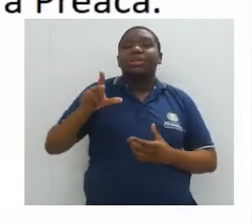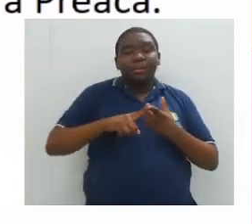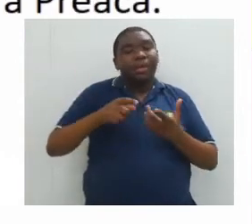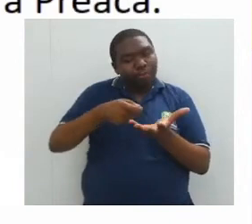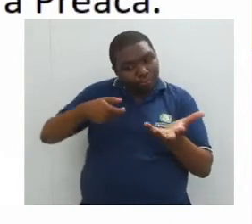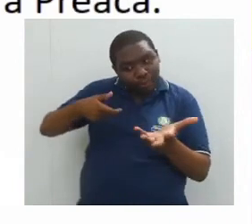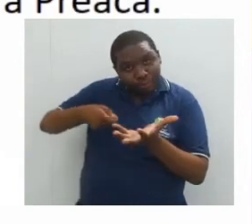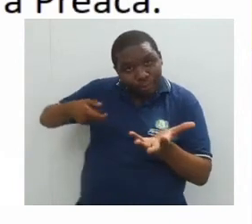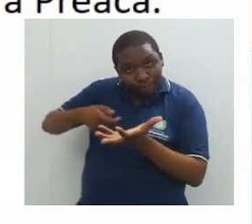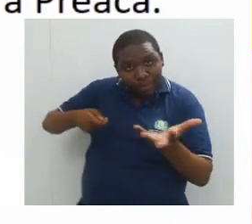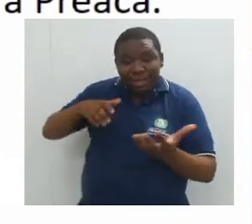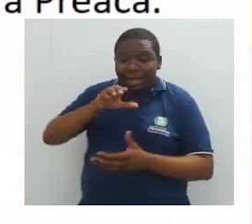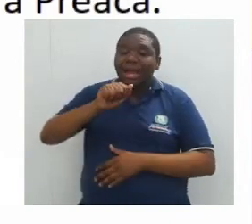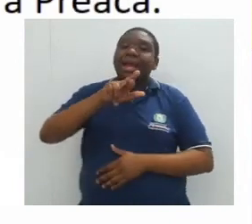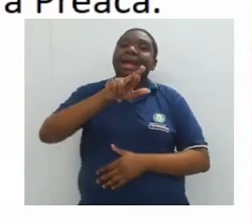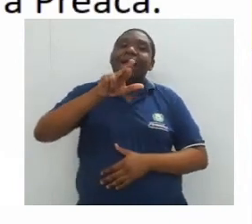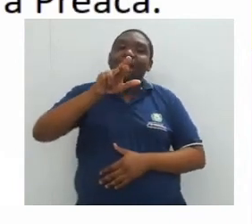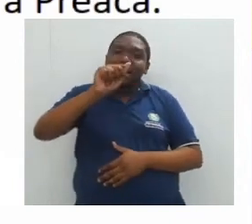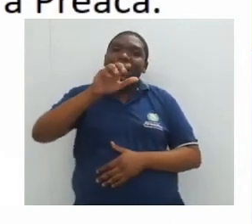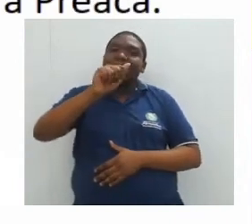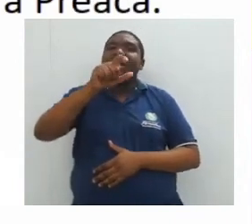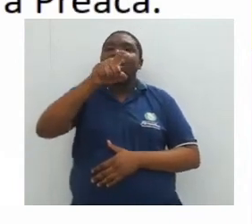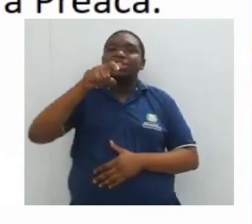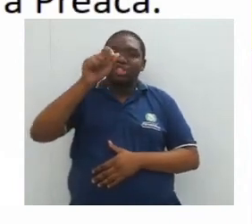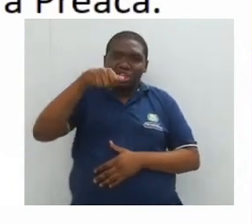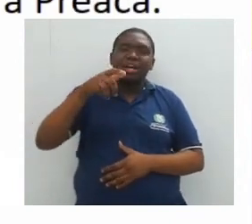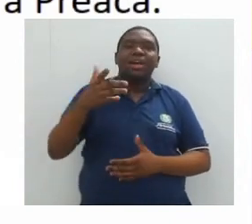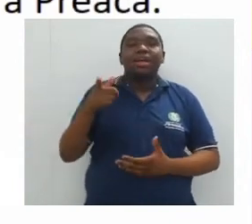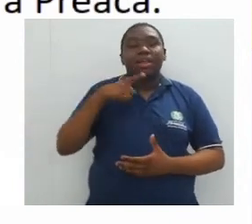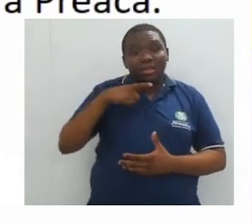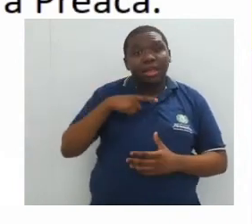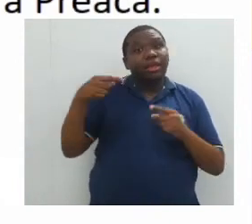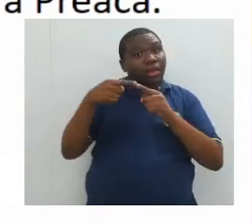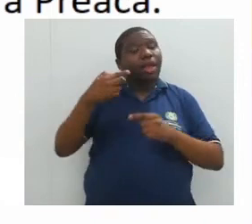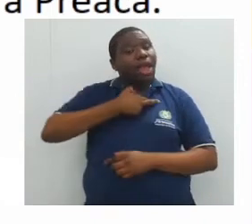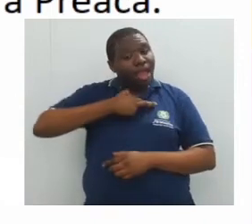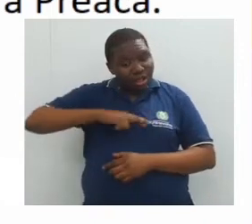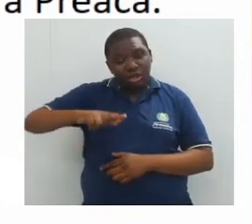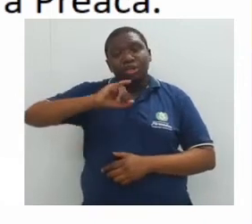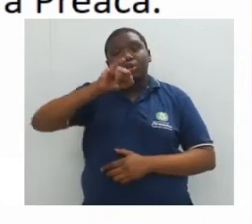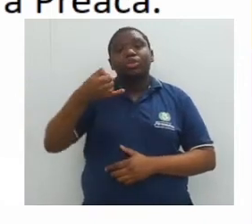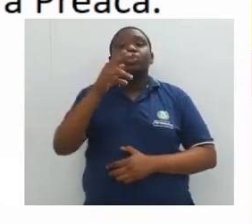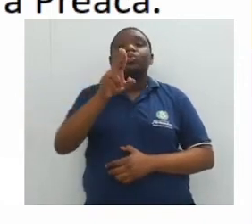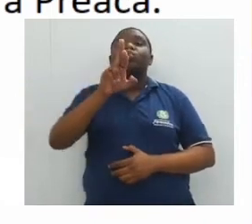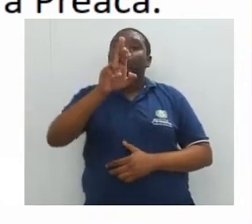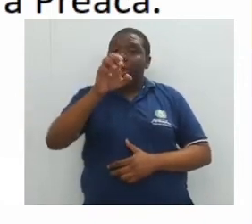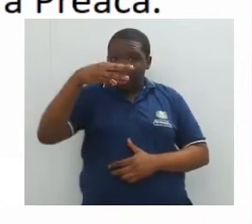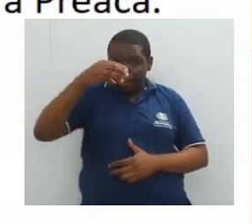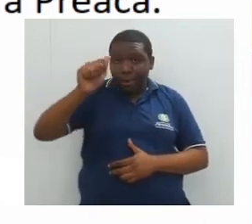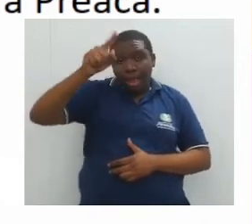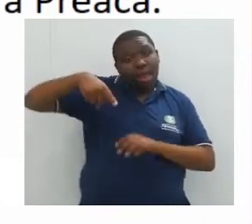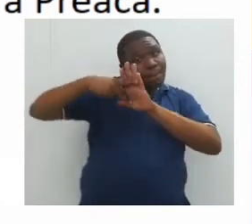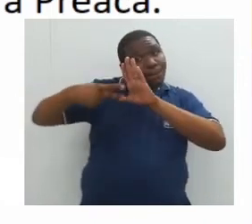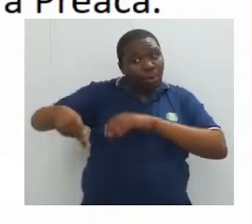preaca, lembrando que está totalmente ligado à questão da religiosa, da jurema sagrada, ou seja, das entidades espirituais